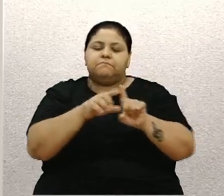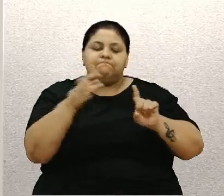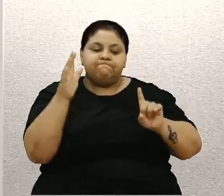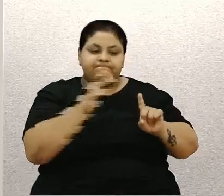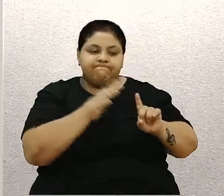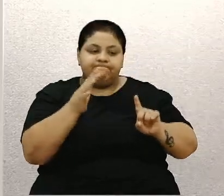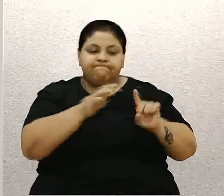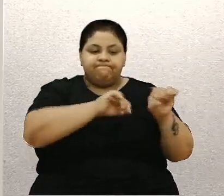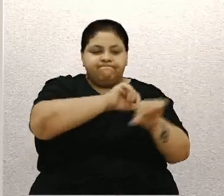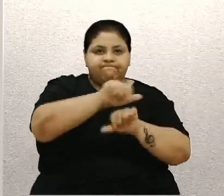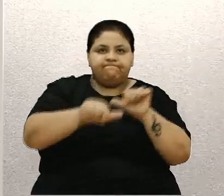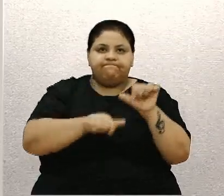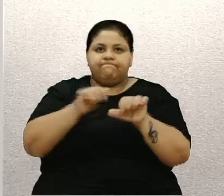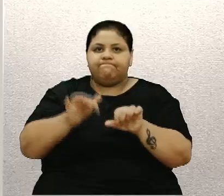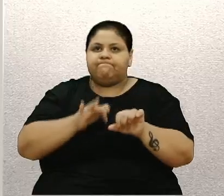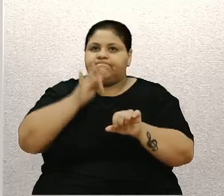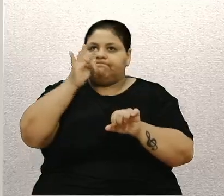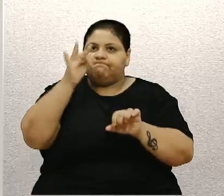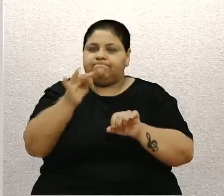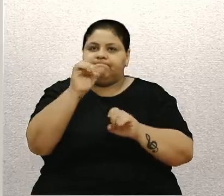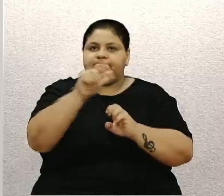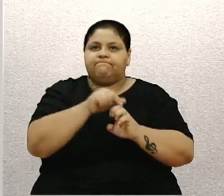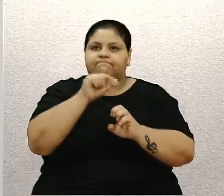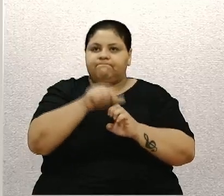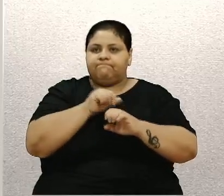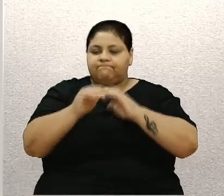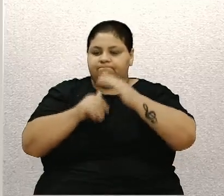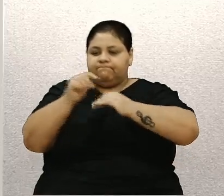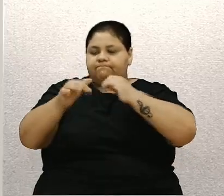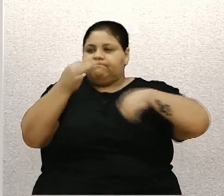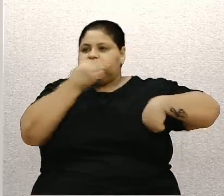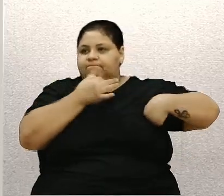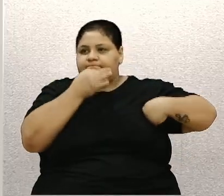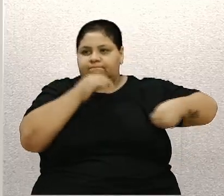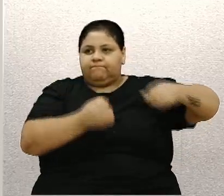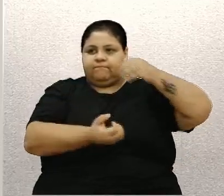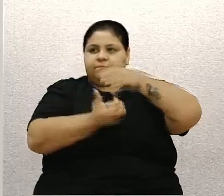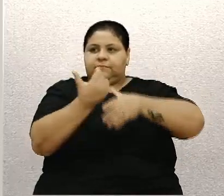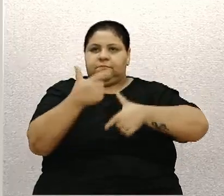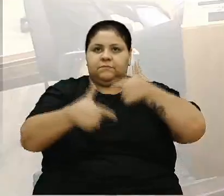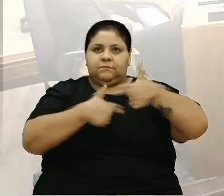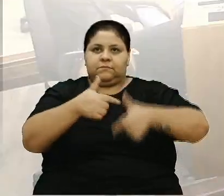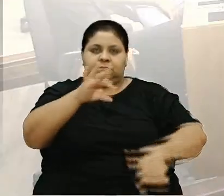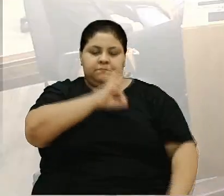eles e transformar eles no futuro em grandes empresas que venham a desenvolver Caxias do Sul e gerar emprego e renda. Obrigado.